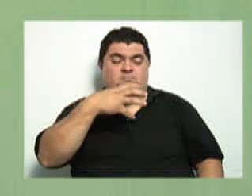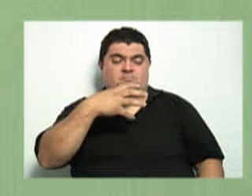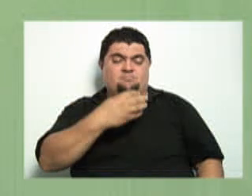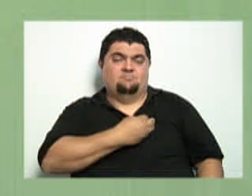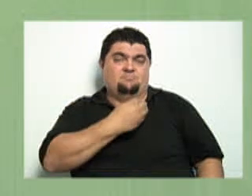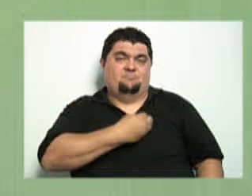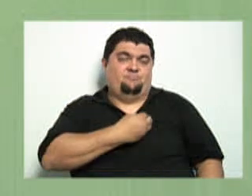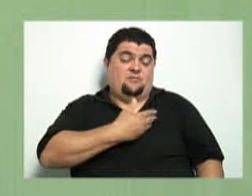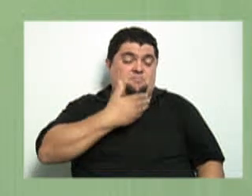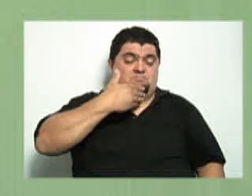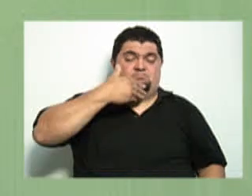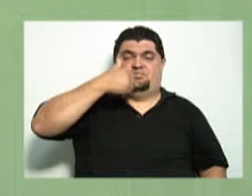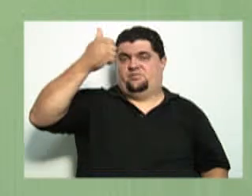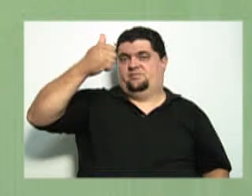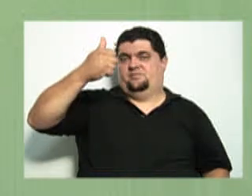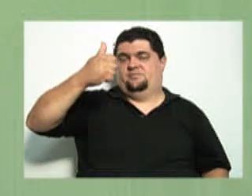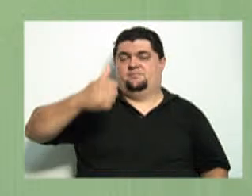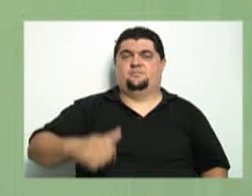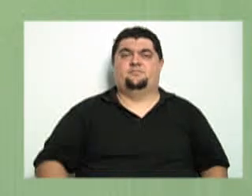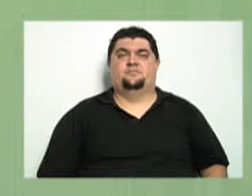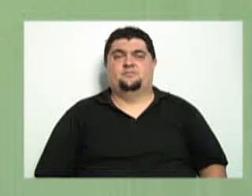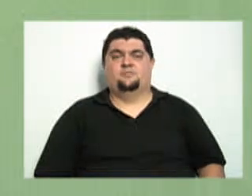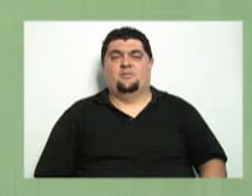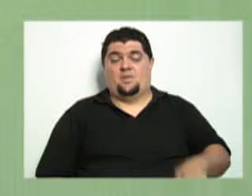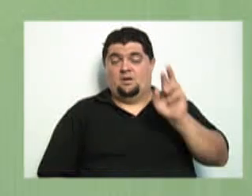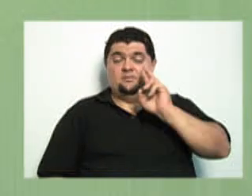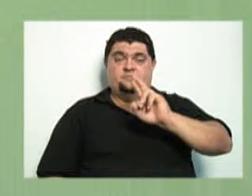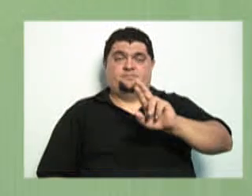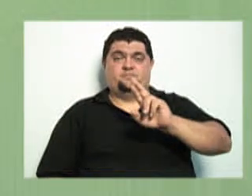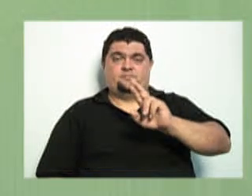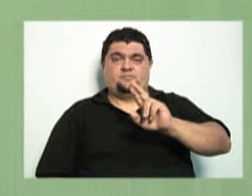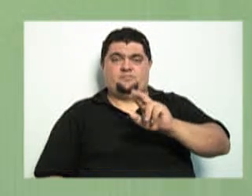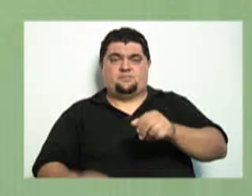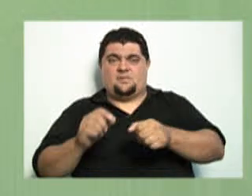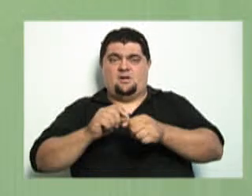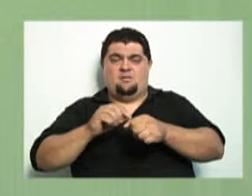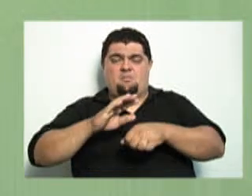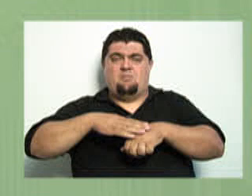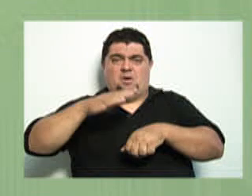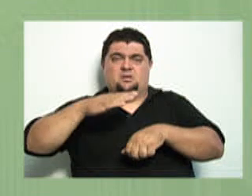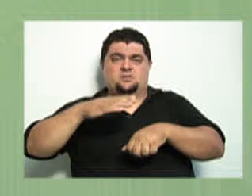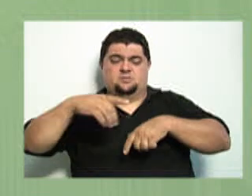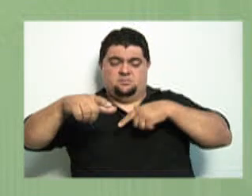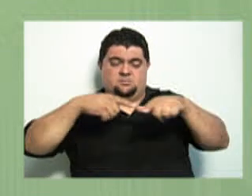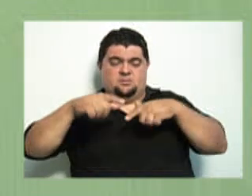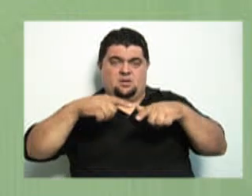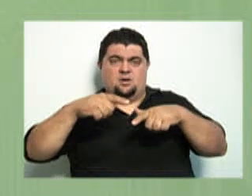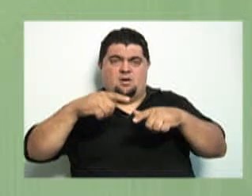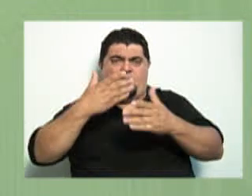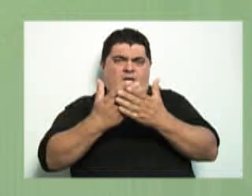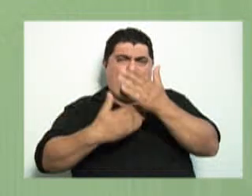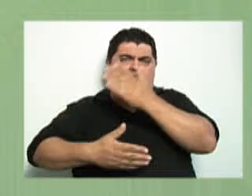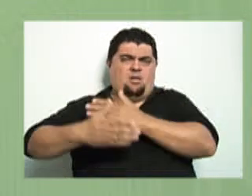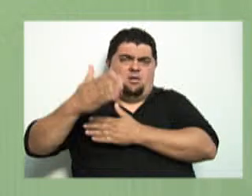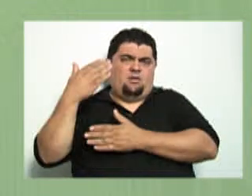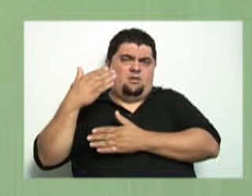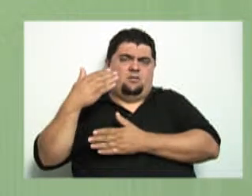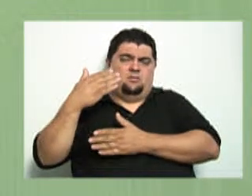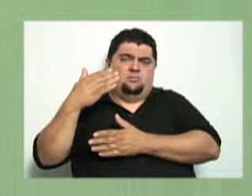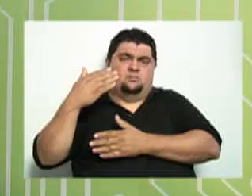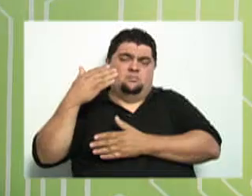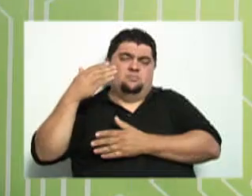vida. Gente, essa resposta de produzir mais bens e serviços, eu comentei na aula passada, acho que vale a pena